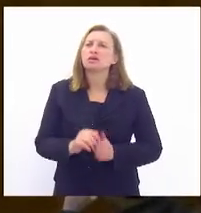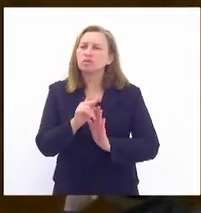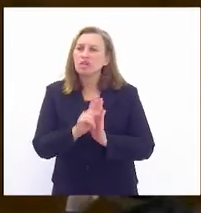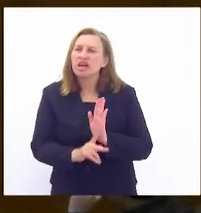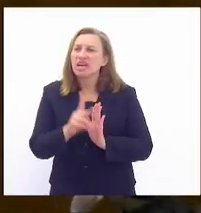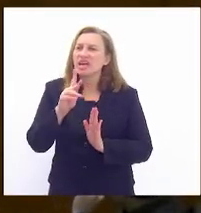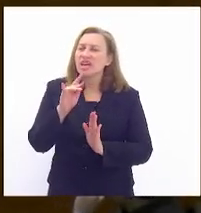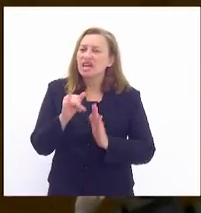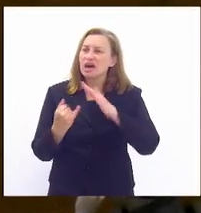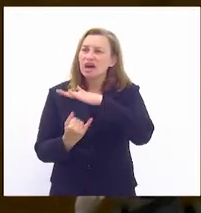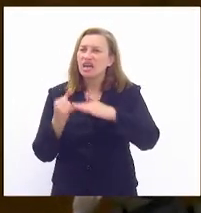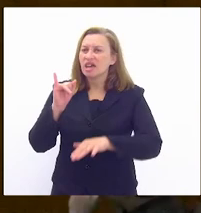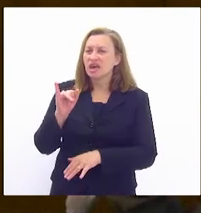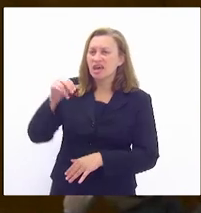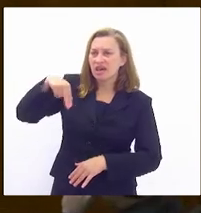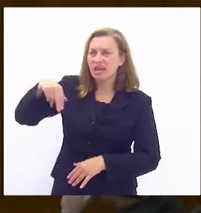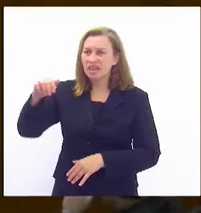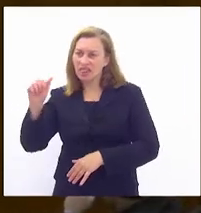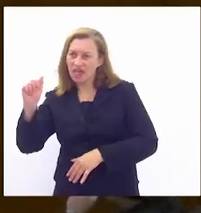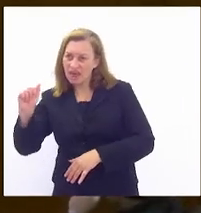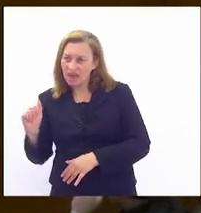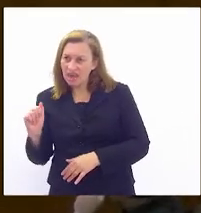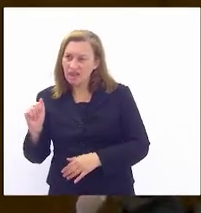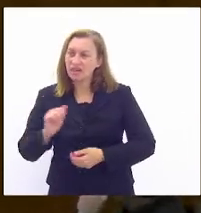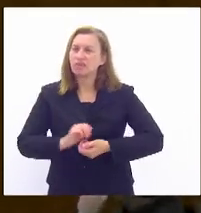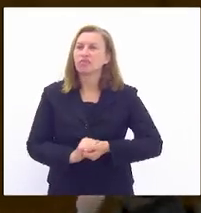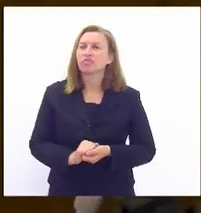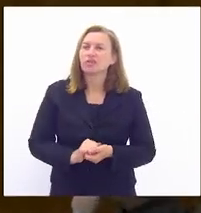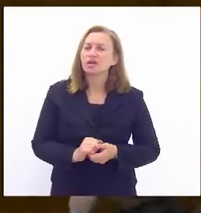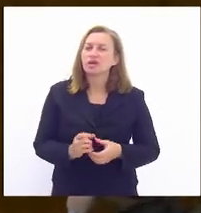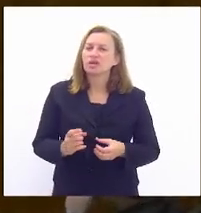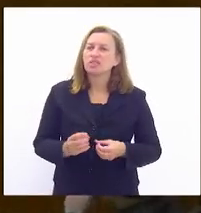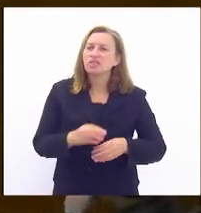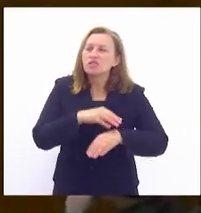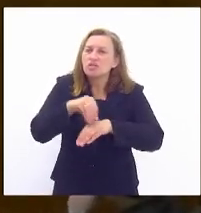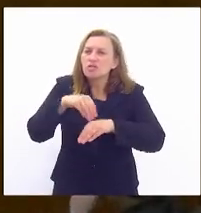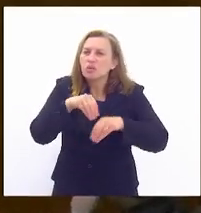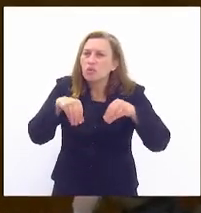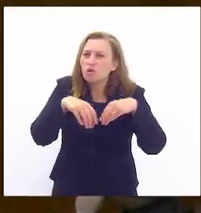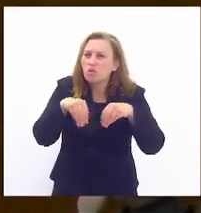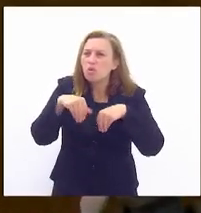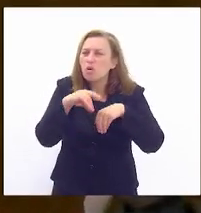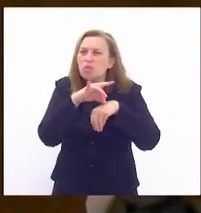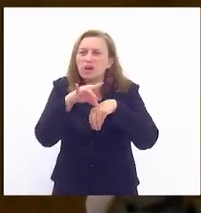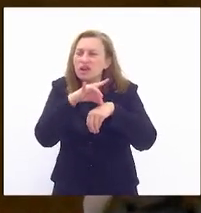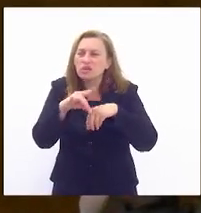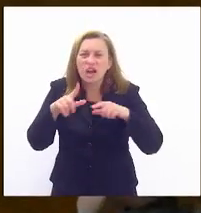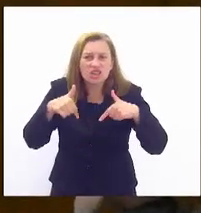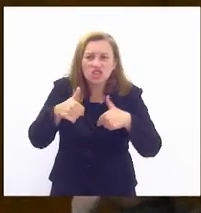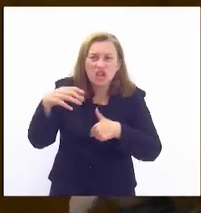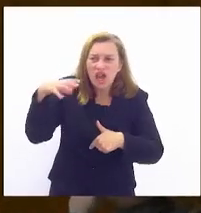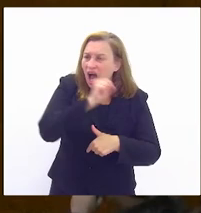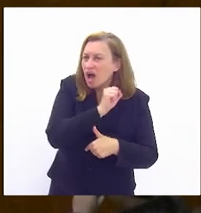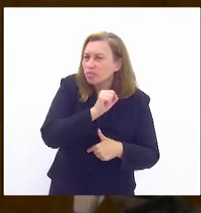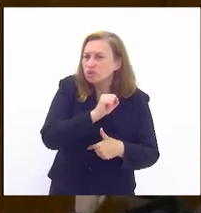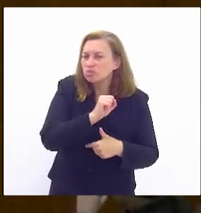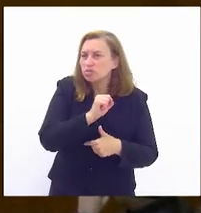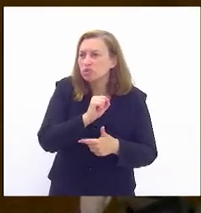INEA vai voltar a controlar as partículas sedimentares, o chamado pó preto, de forma imediata, que é o que a população